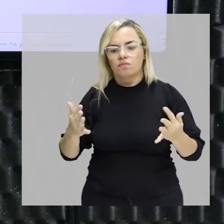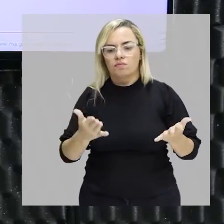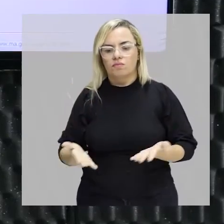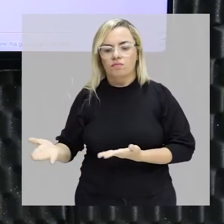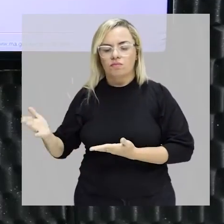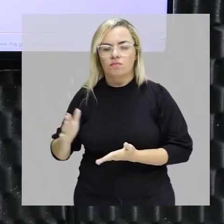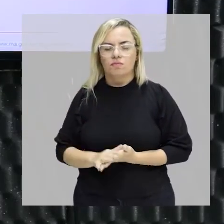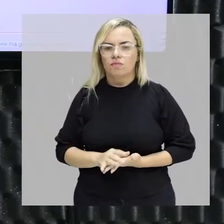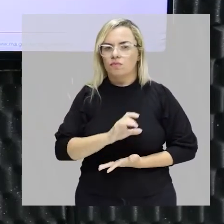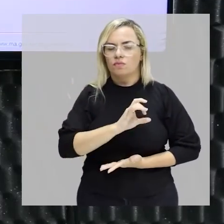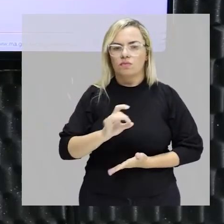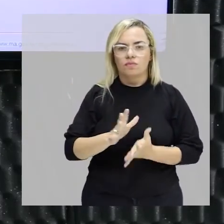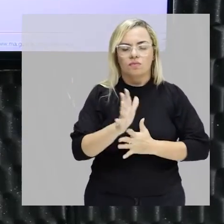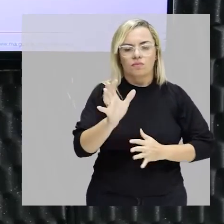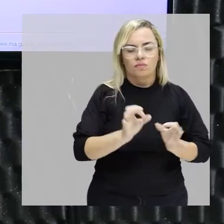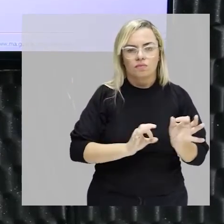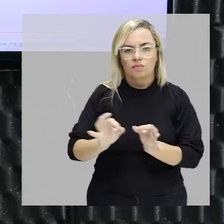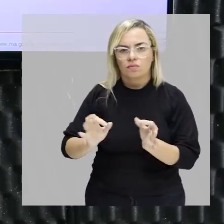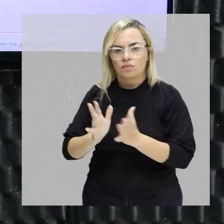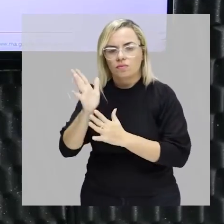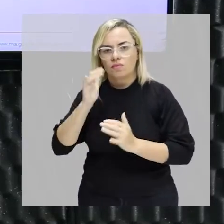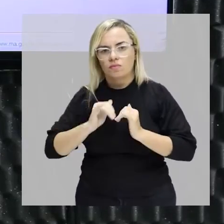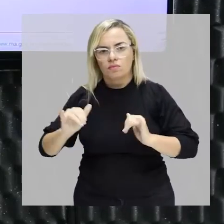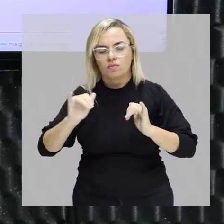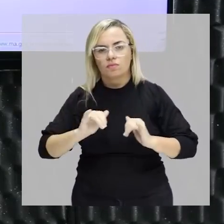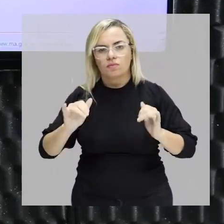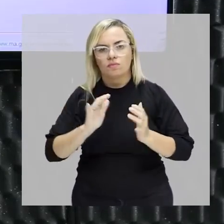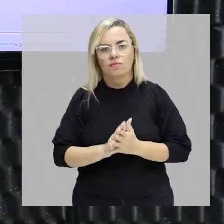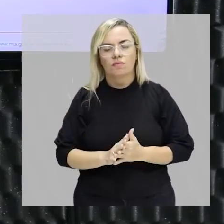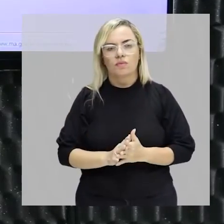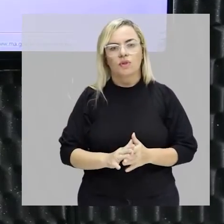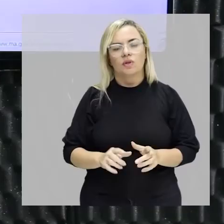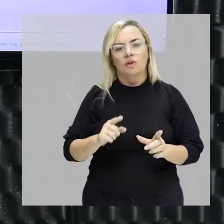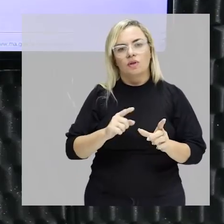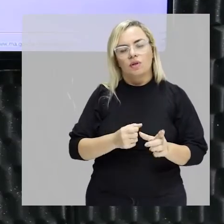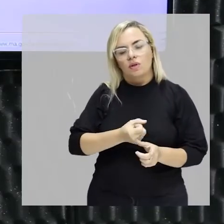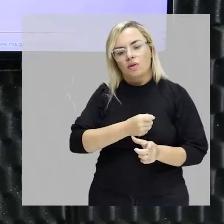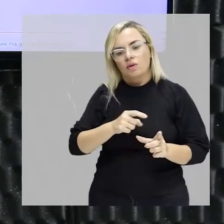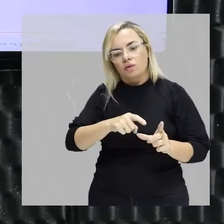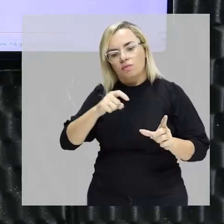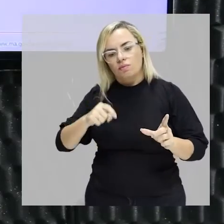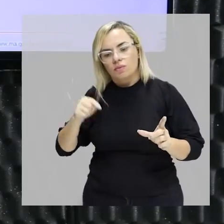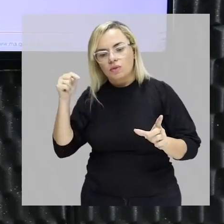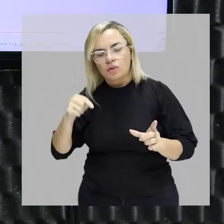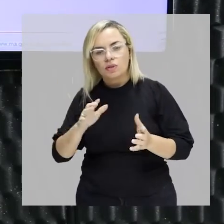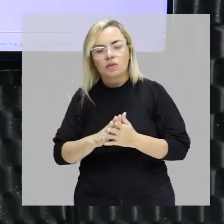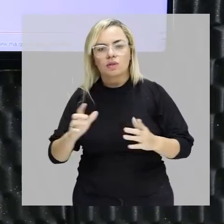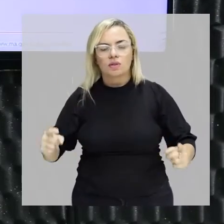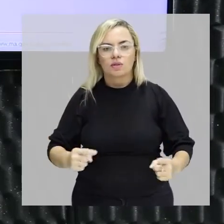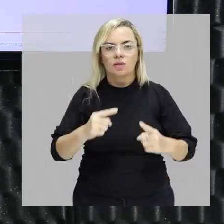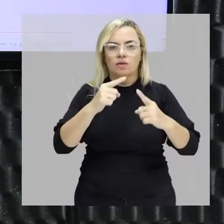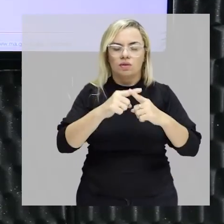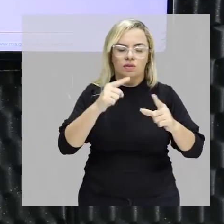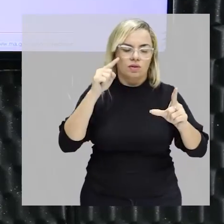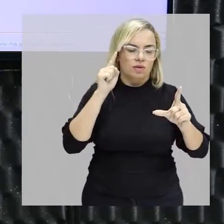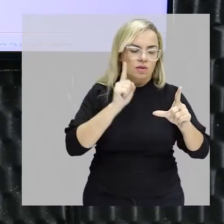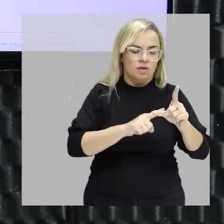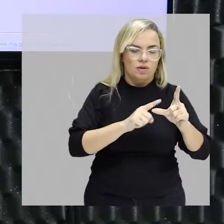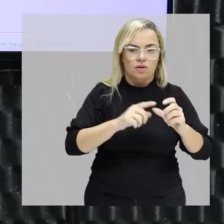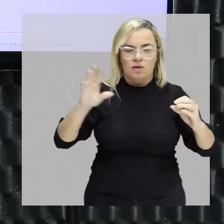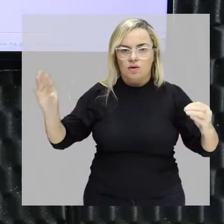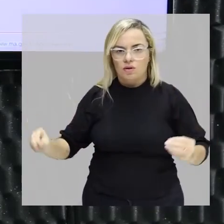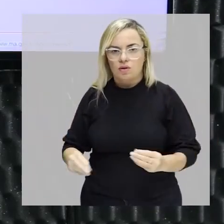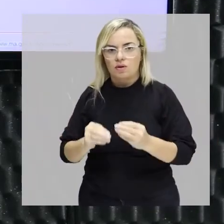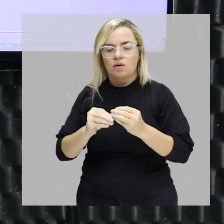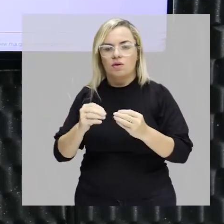Então, basta você organizar as informações de termo independente, que foi o caso aqui, e Quem está multiplicando a variável, juntou, pronto, a